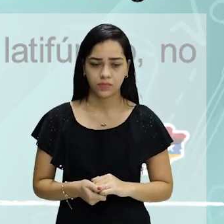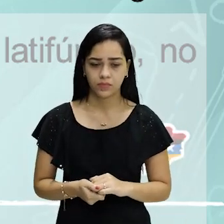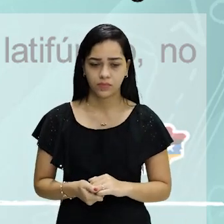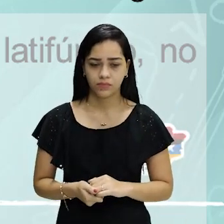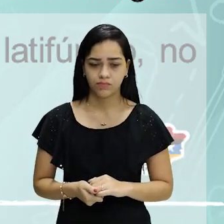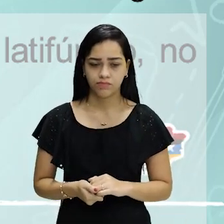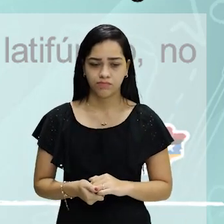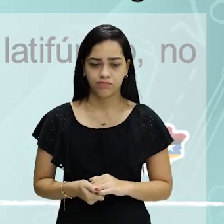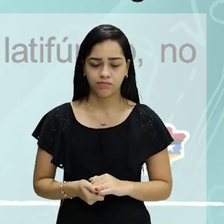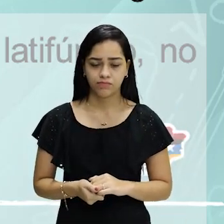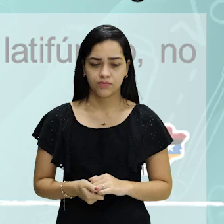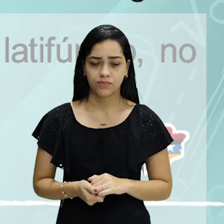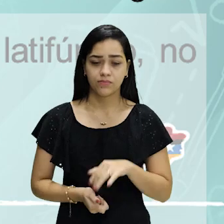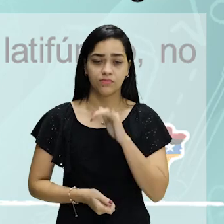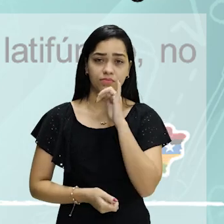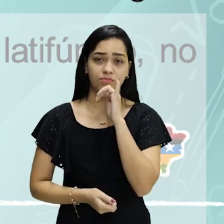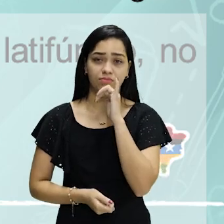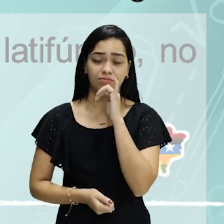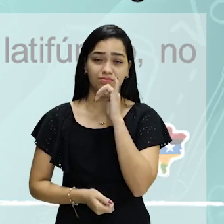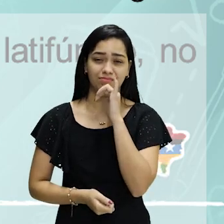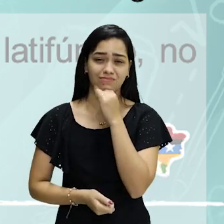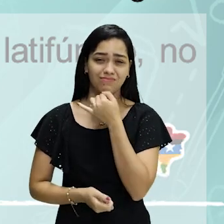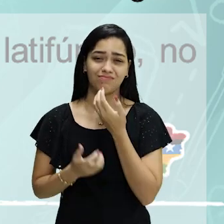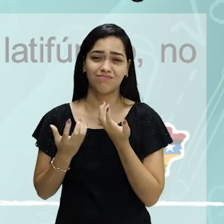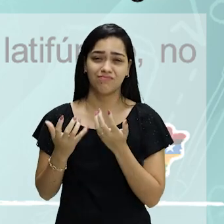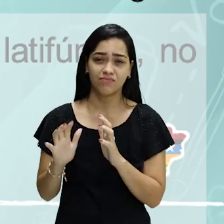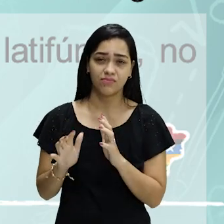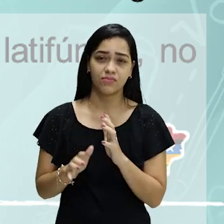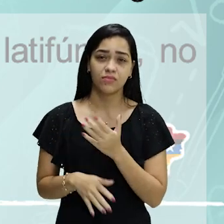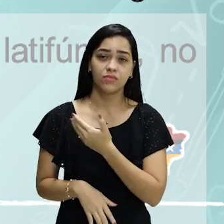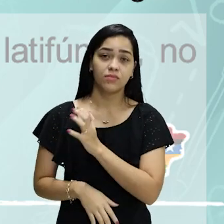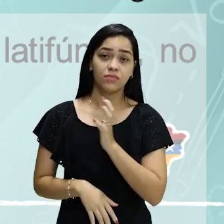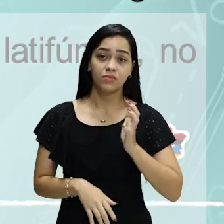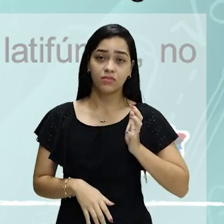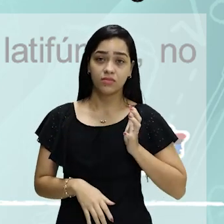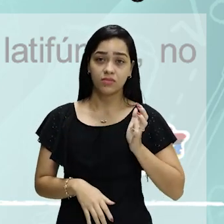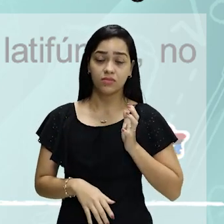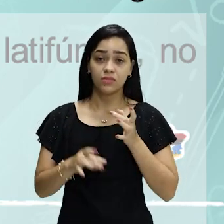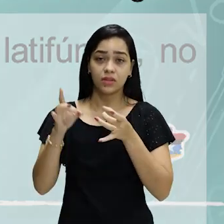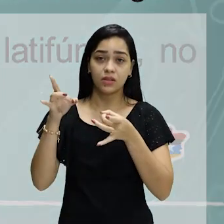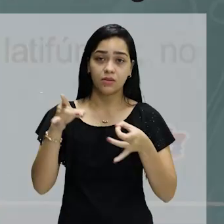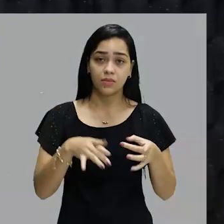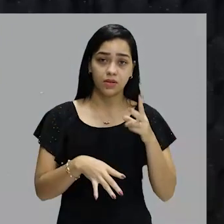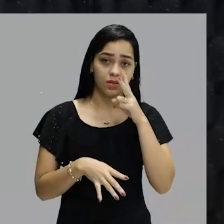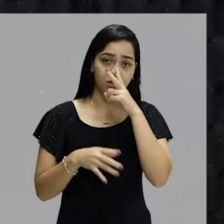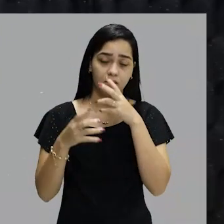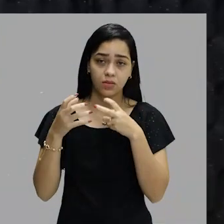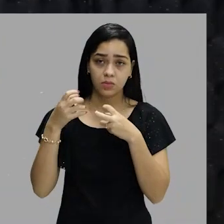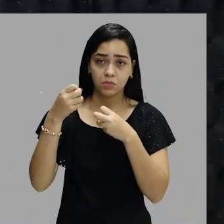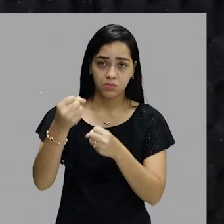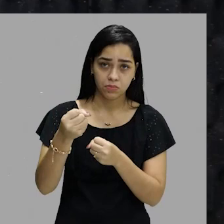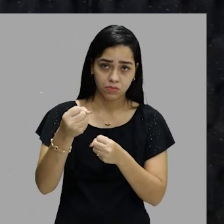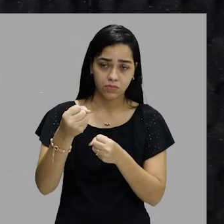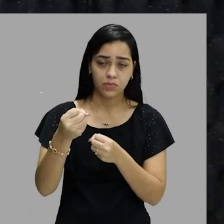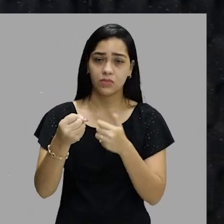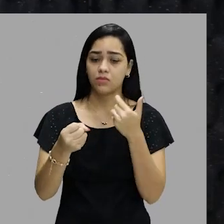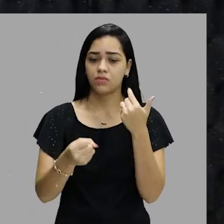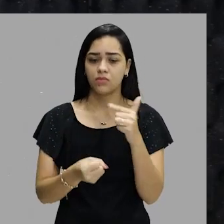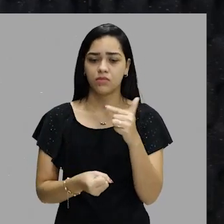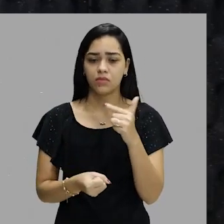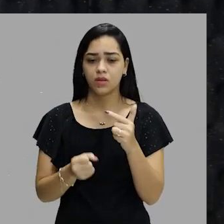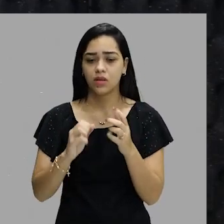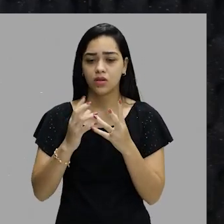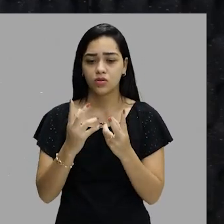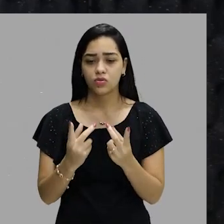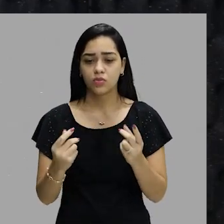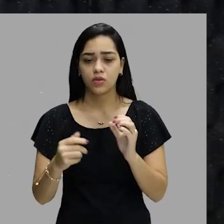pelo descontentamento da nobreza que deixa o poder e de parte da burguesia que ainda não havia assumido ou